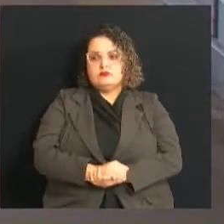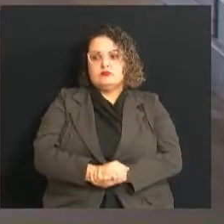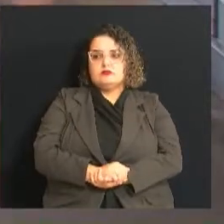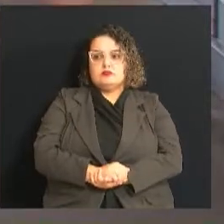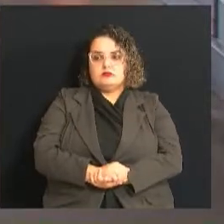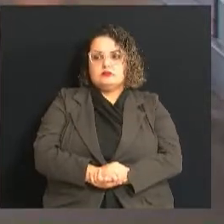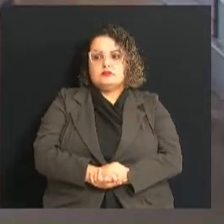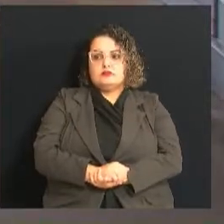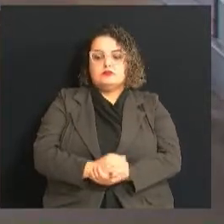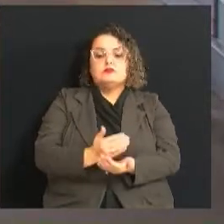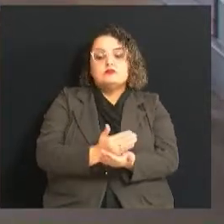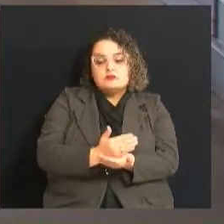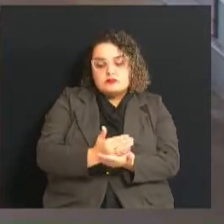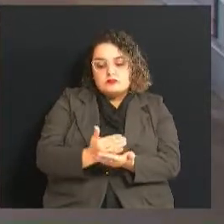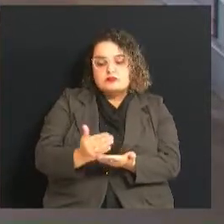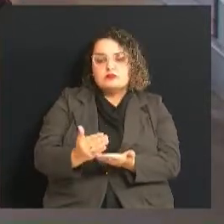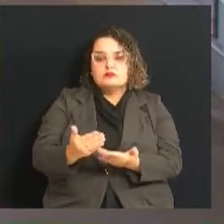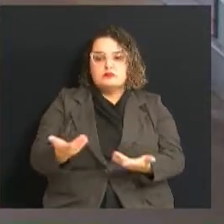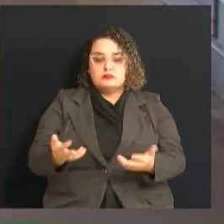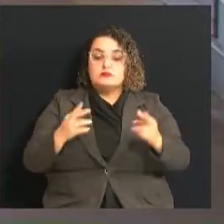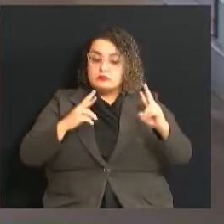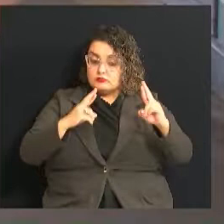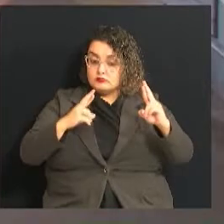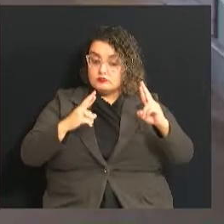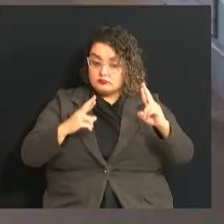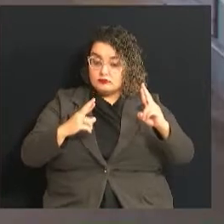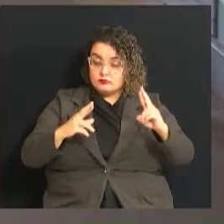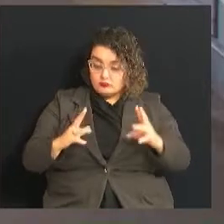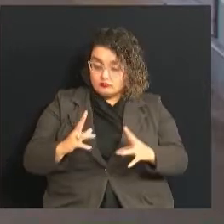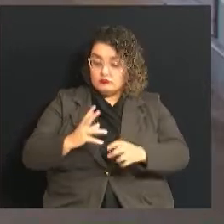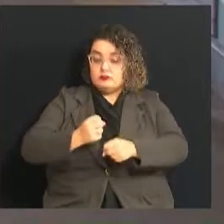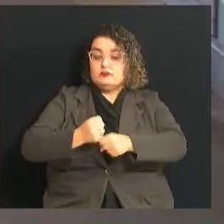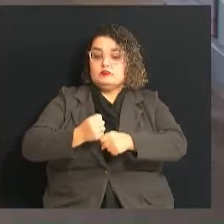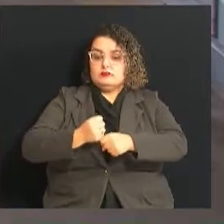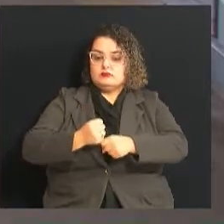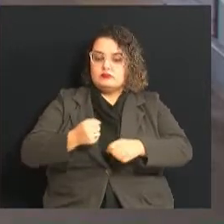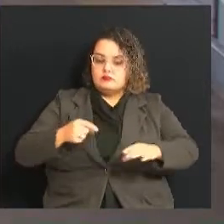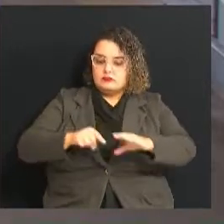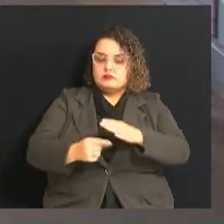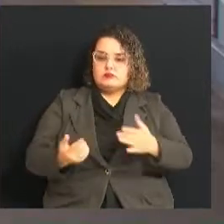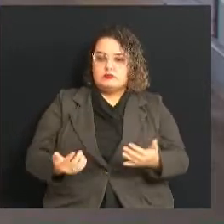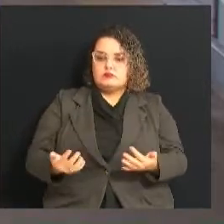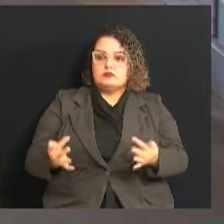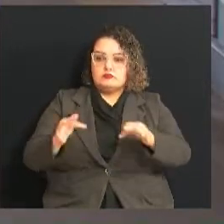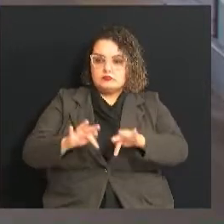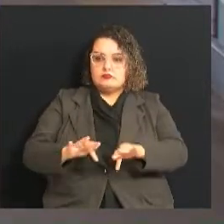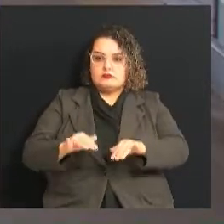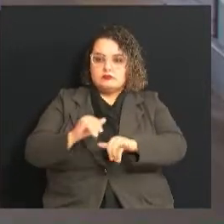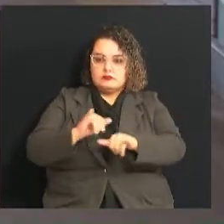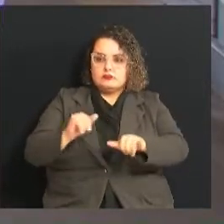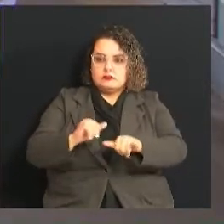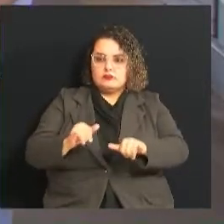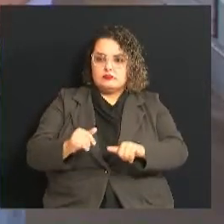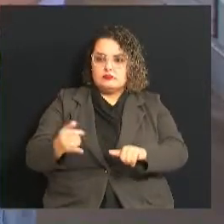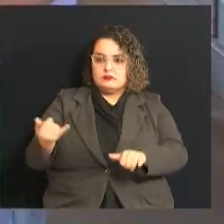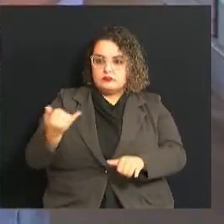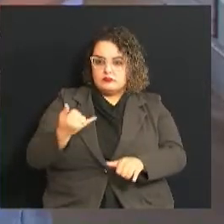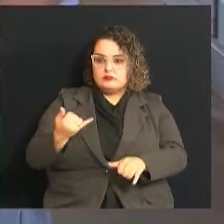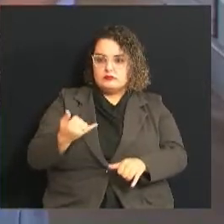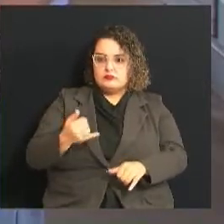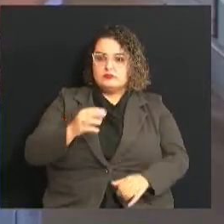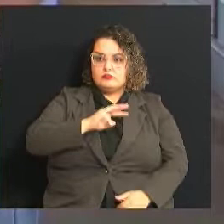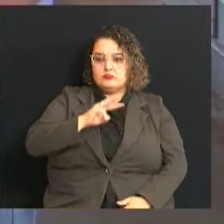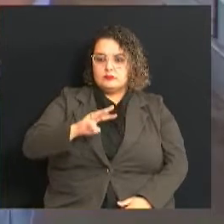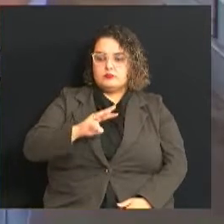ainda no começo, mas há uma torcida para que isso pegue tração, pegue força aí para o final da campanha. Bom, confirma para a gente então o endereço do site,